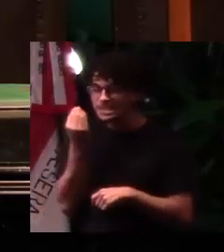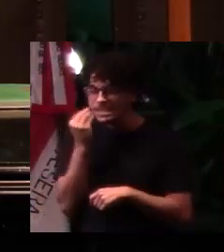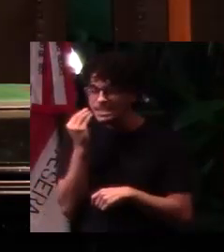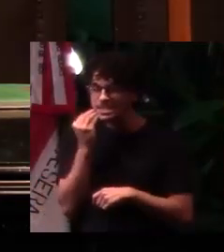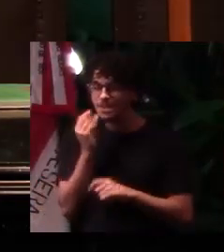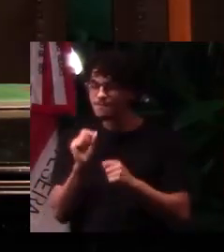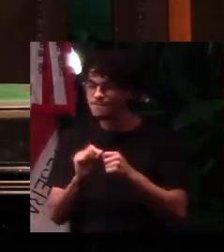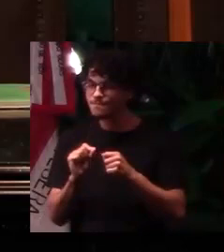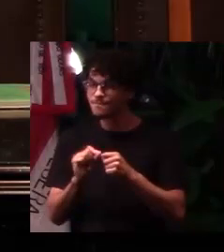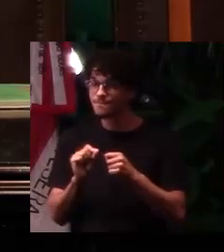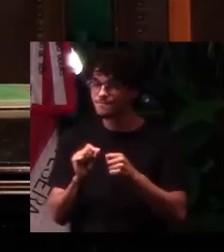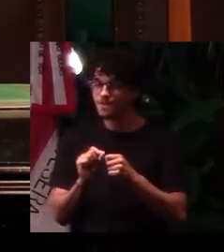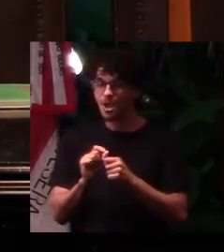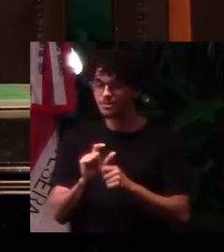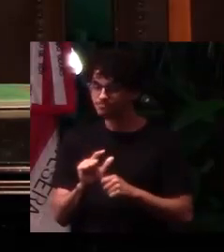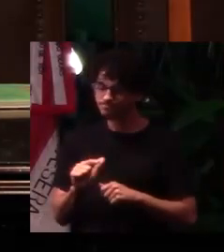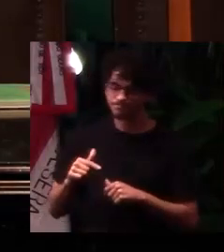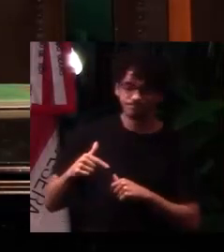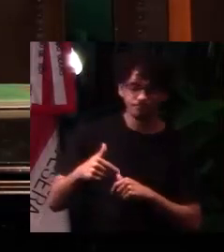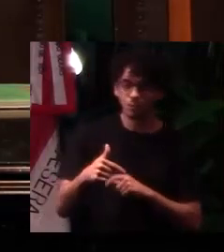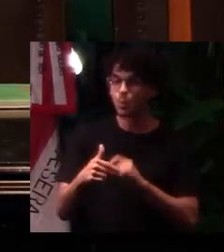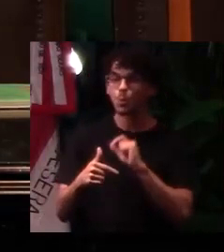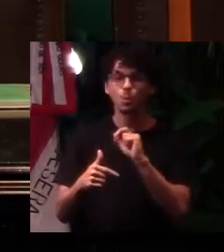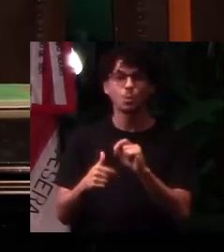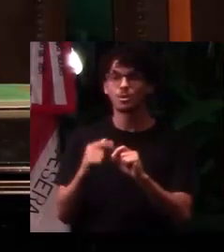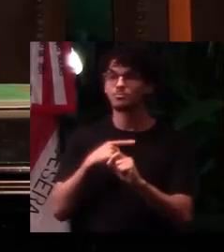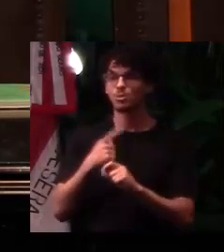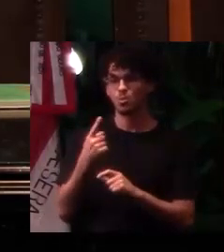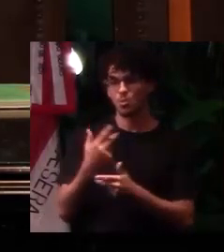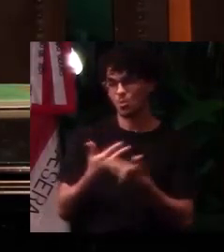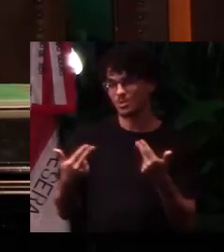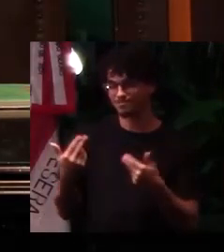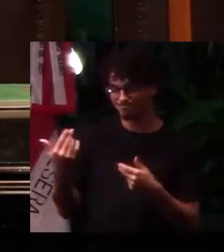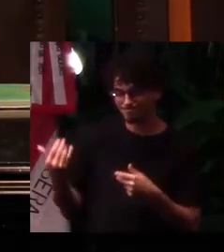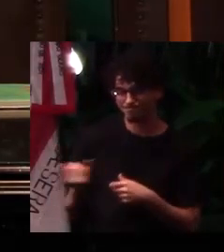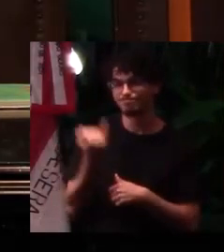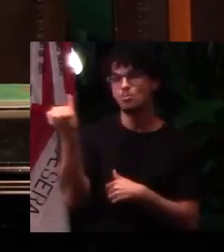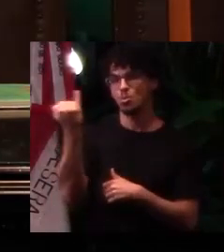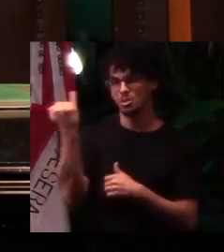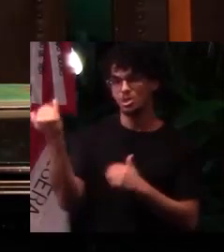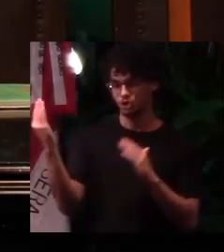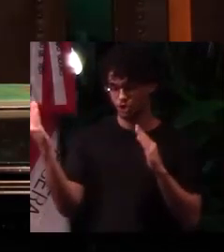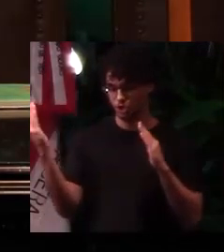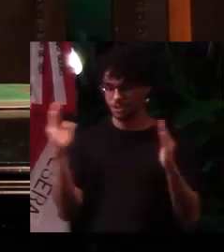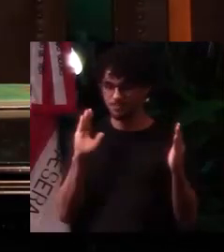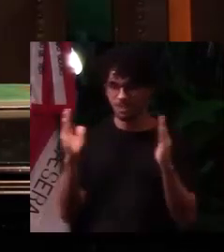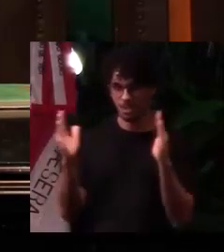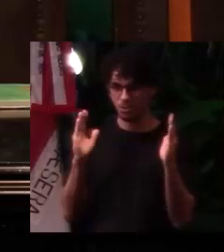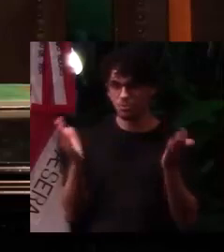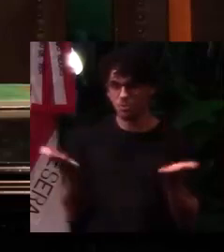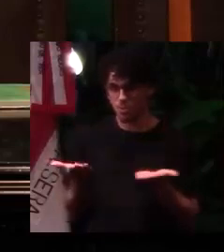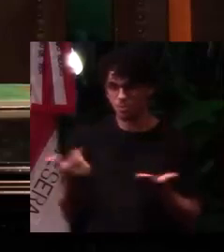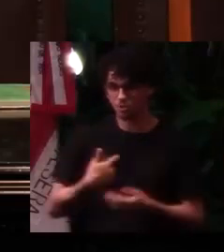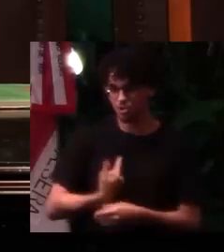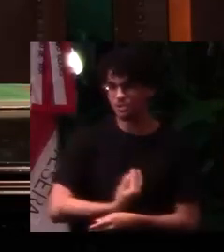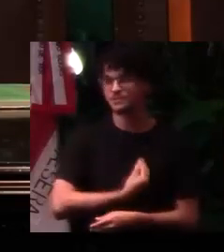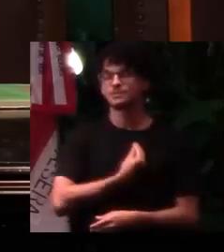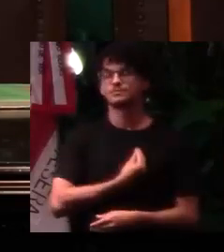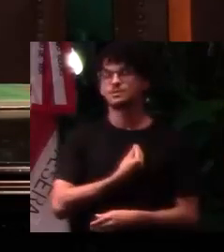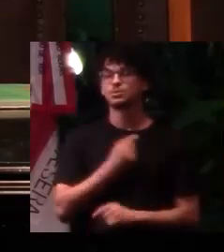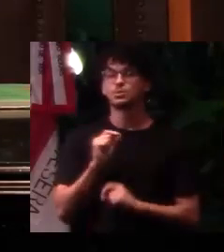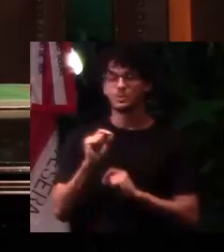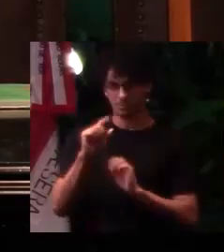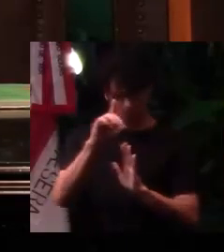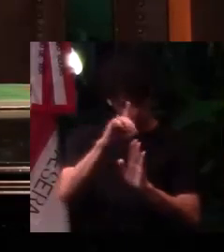muito importante nos dias contemporâneos, e no direito muito, muito importante, que é